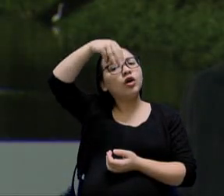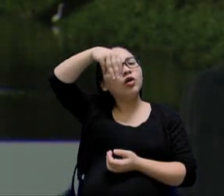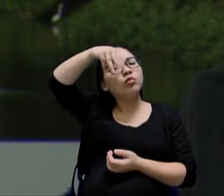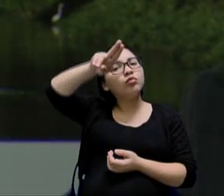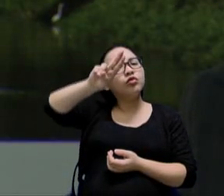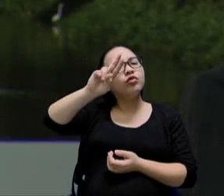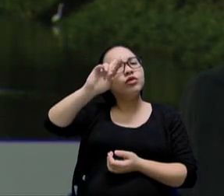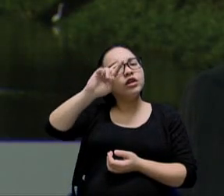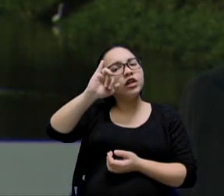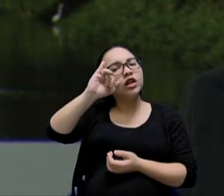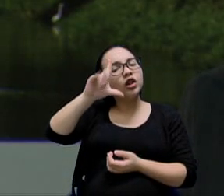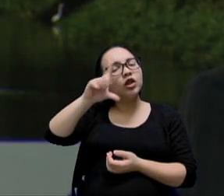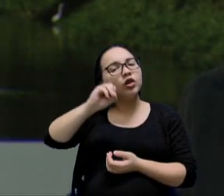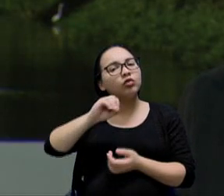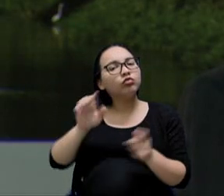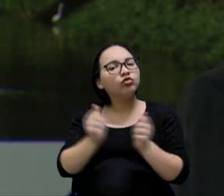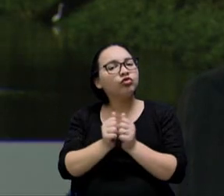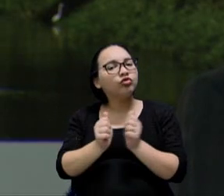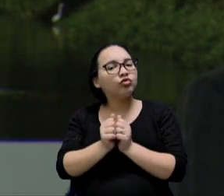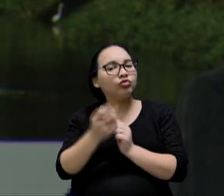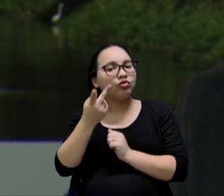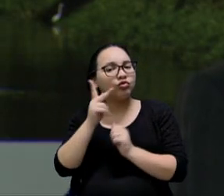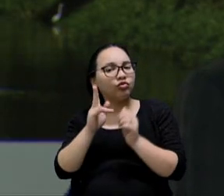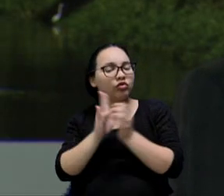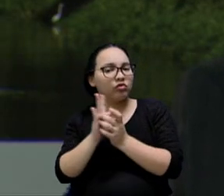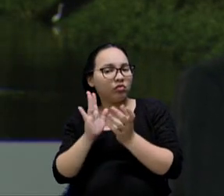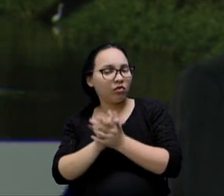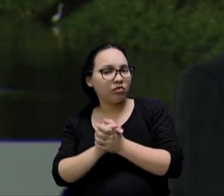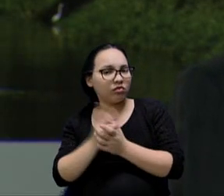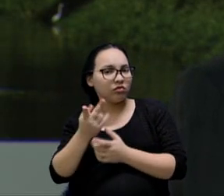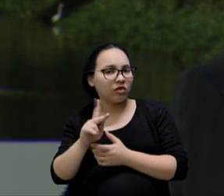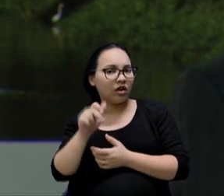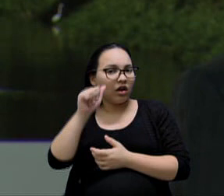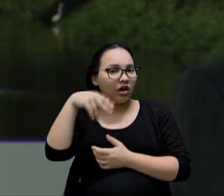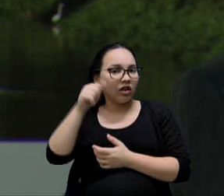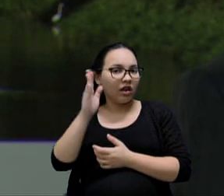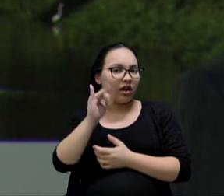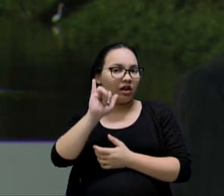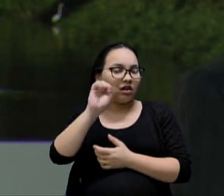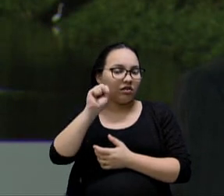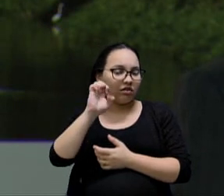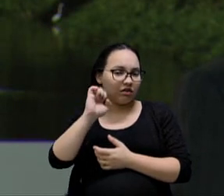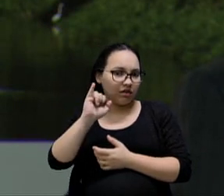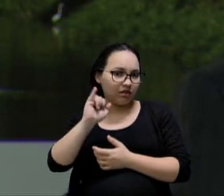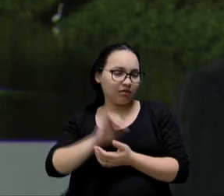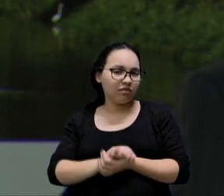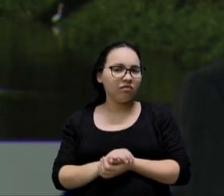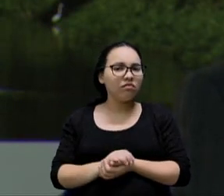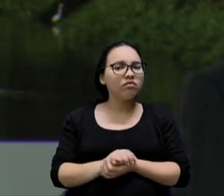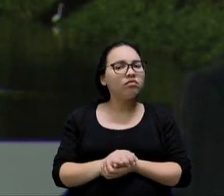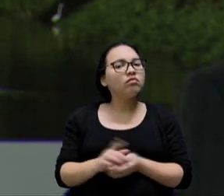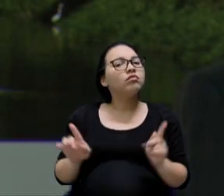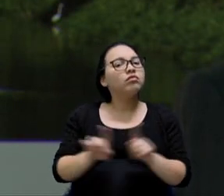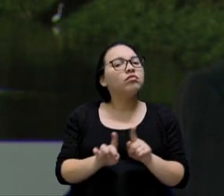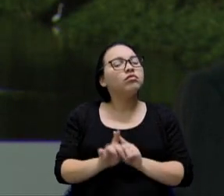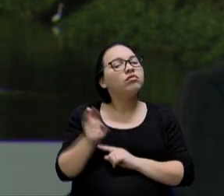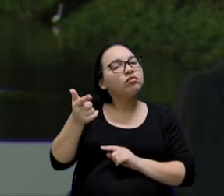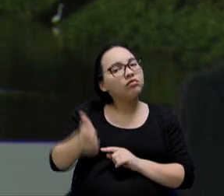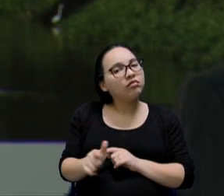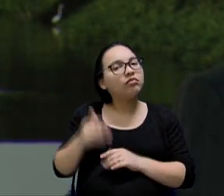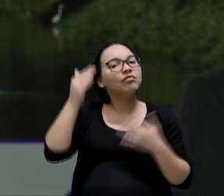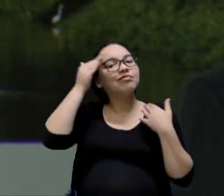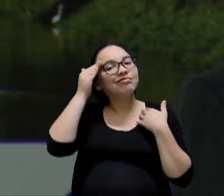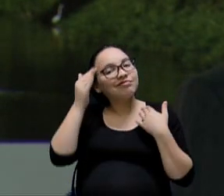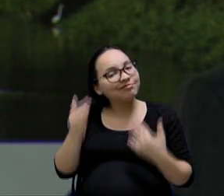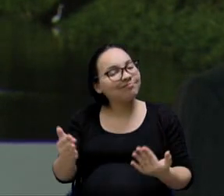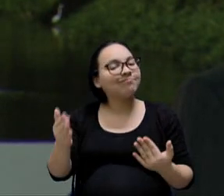Bernard Calil, e sua esposa, Enaíse. E, mais uma vez, agradecer aos